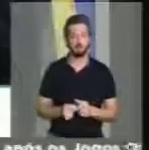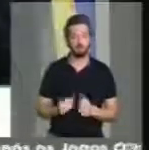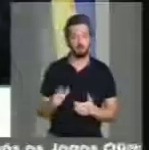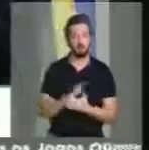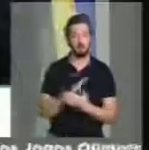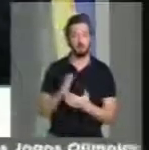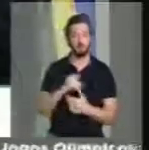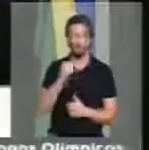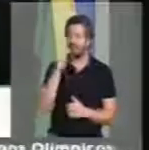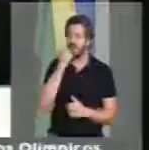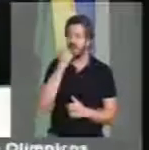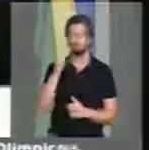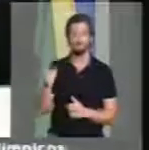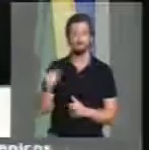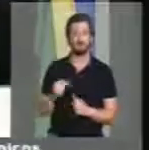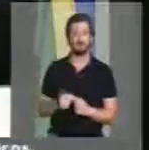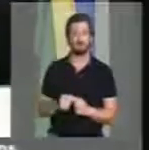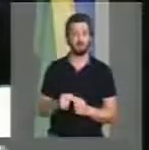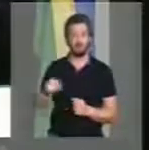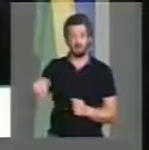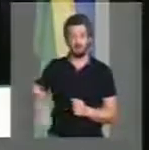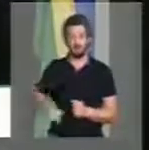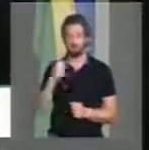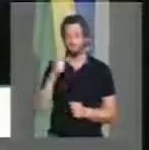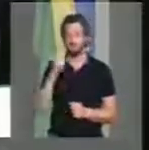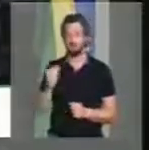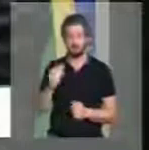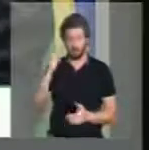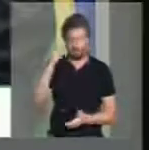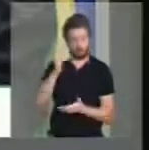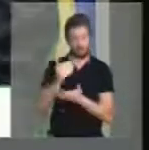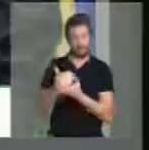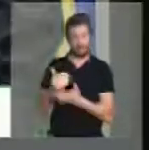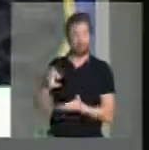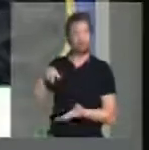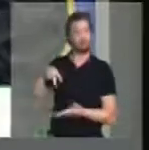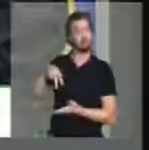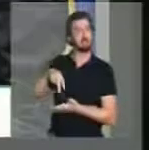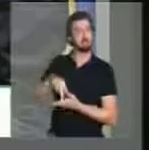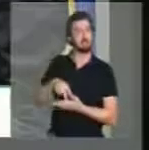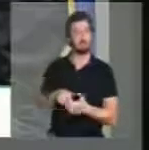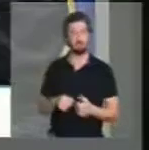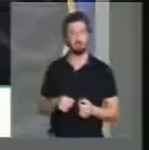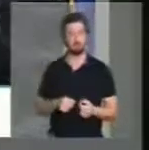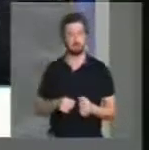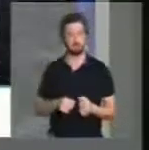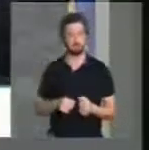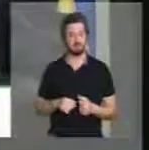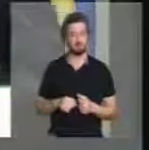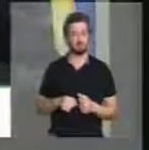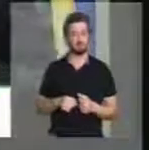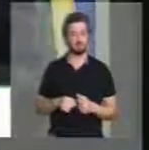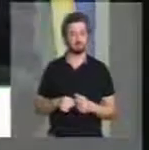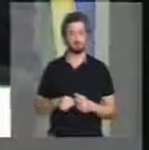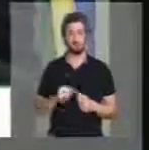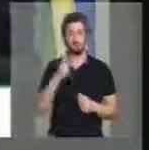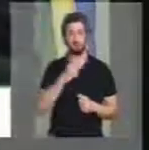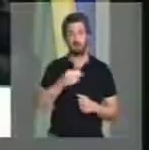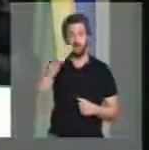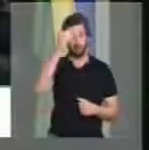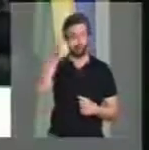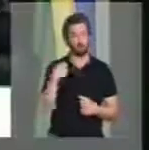Alguns têm o cinismo de colocar aqui teses na tribuna, nas quais atribuem a